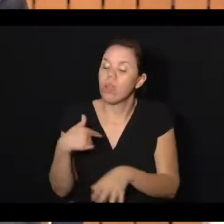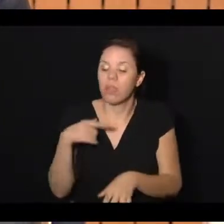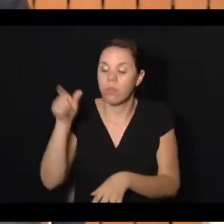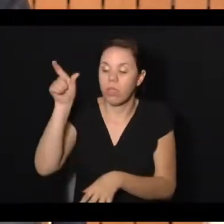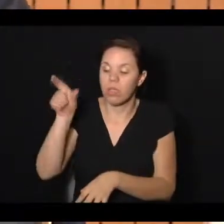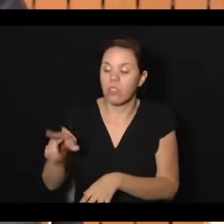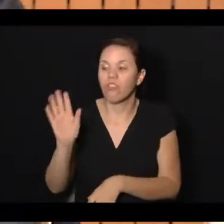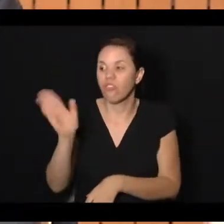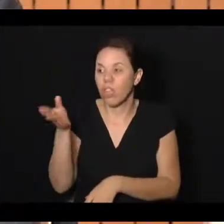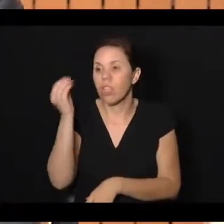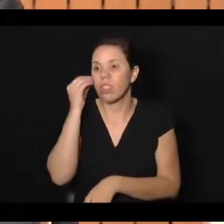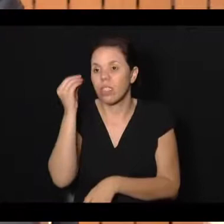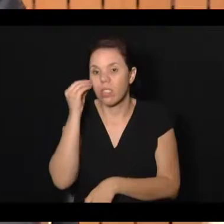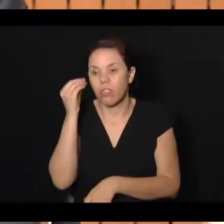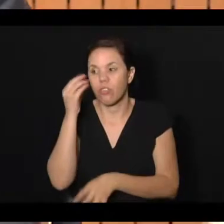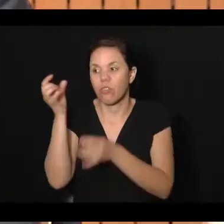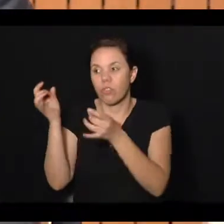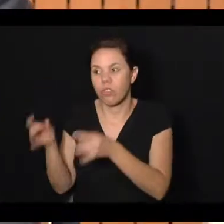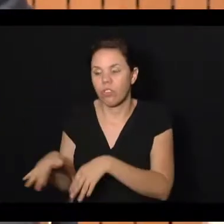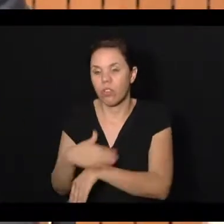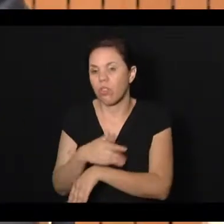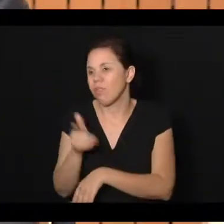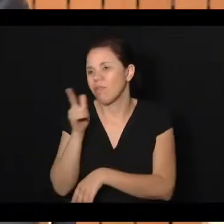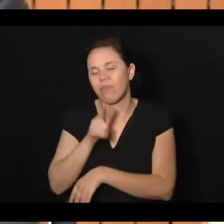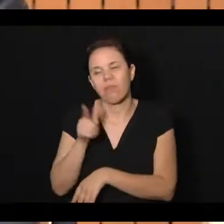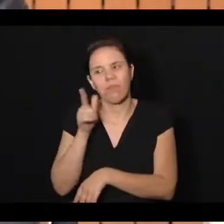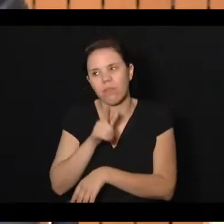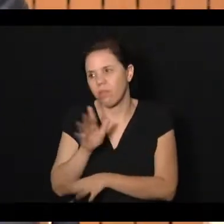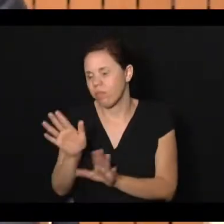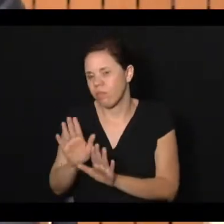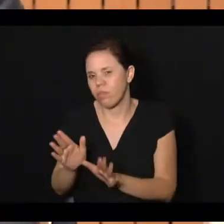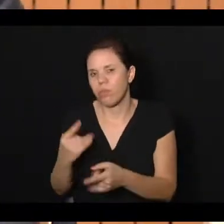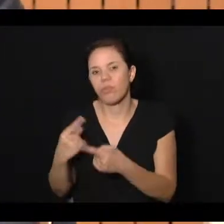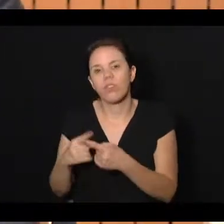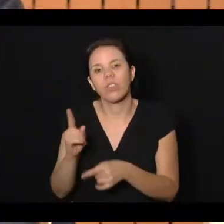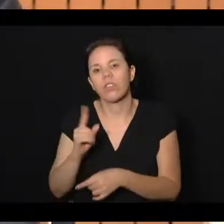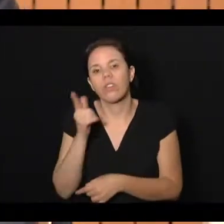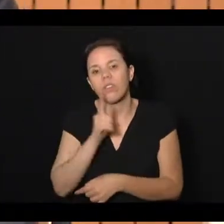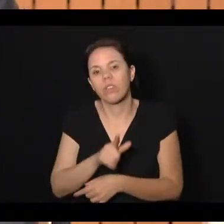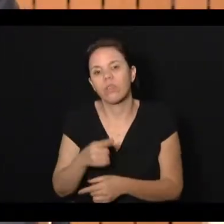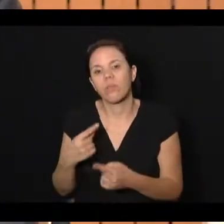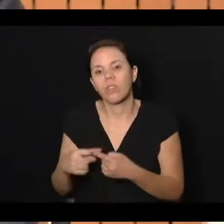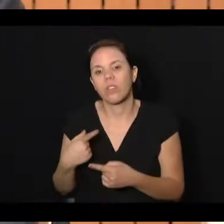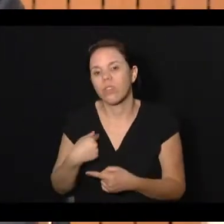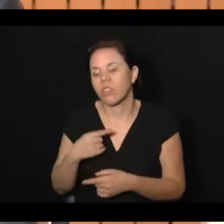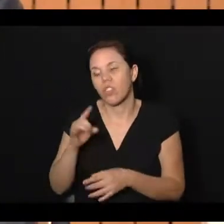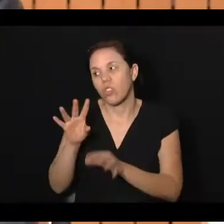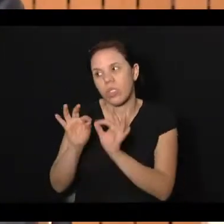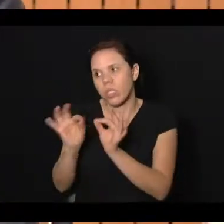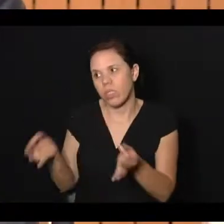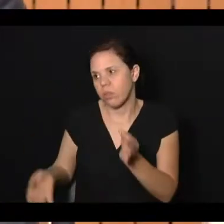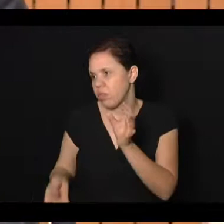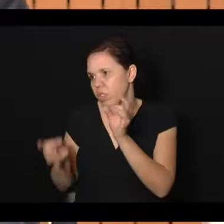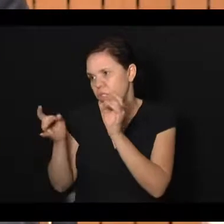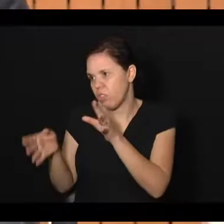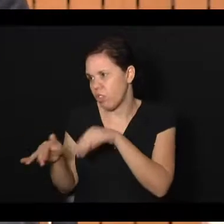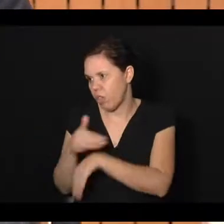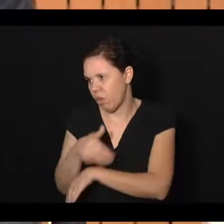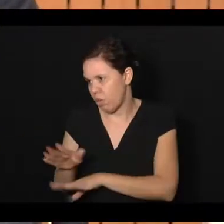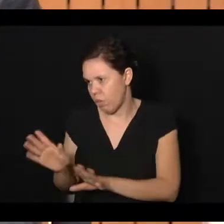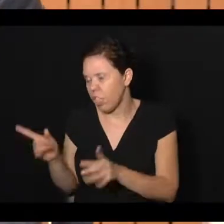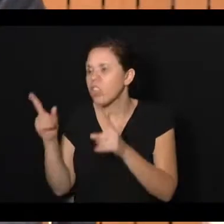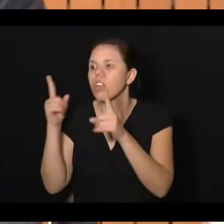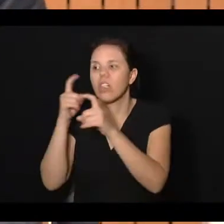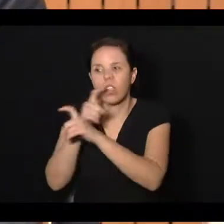tentou várias vezes sair da rua e ela não conseguiu e que não conseguiu não conseguiu porque não é simples sair da rua é muito